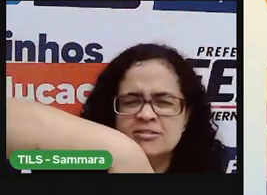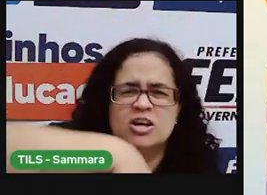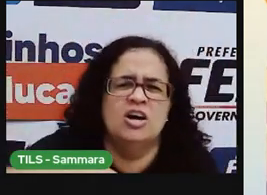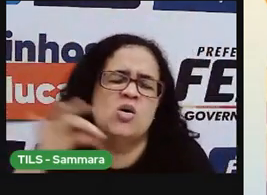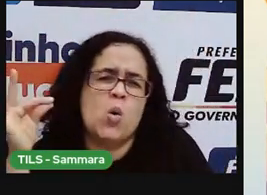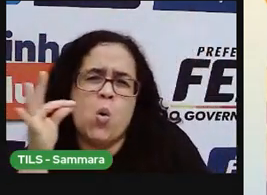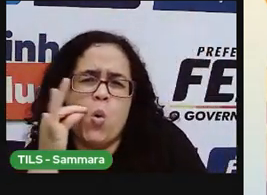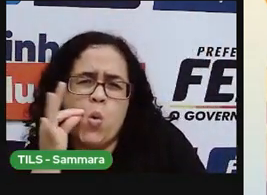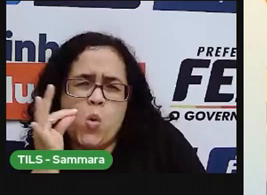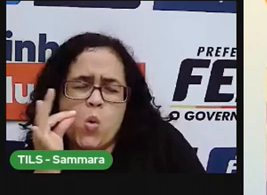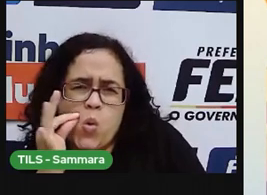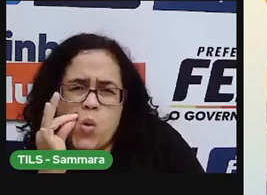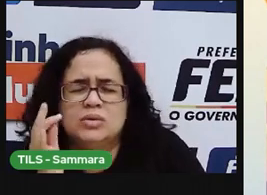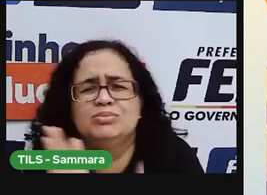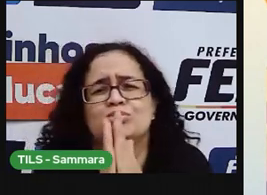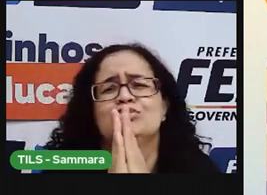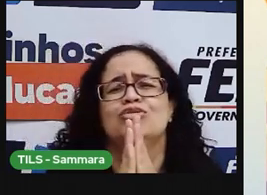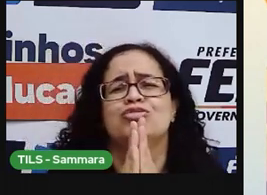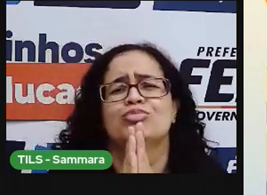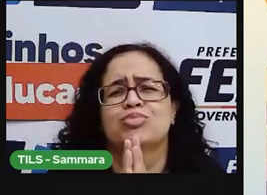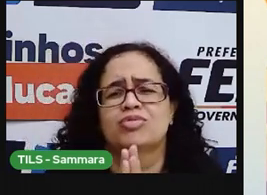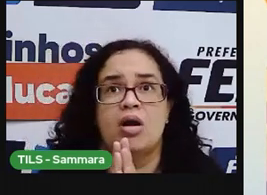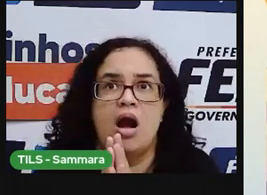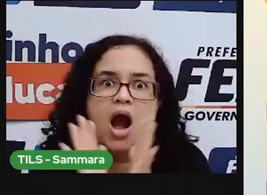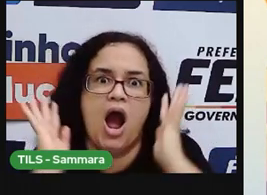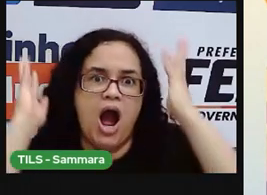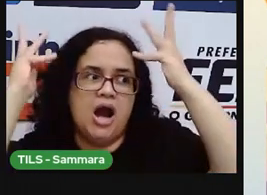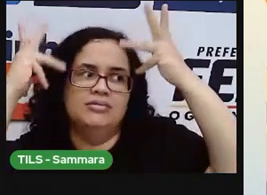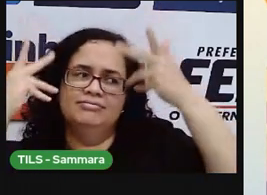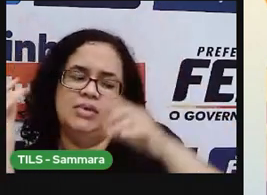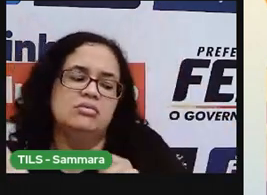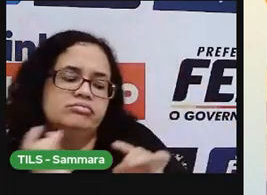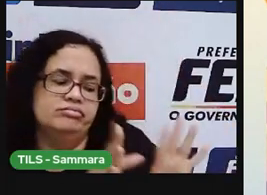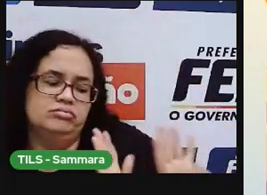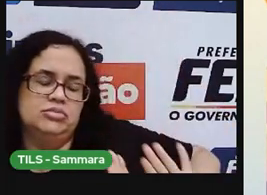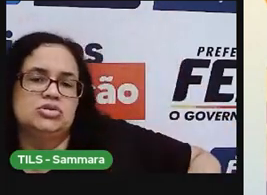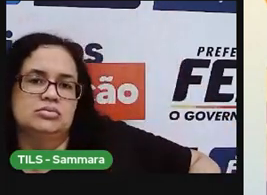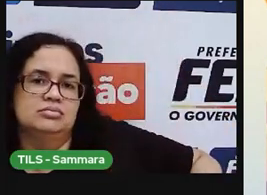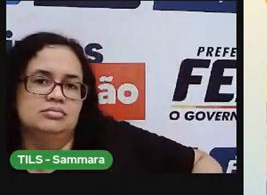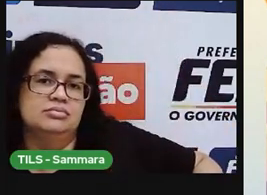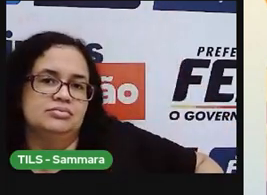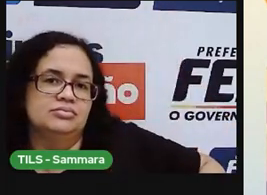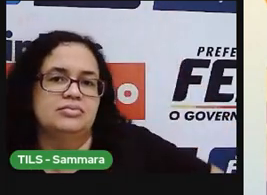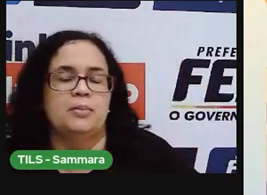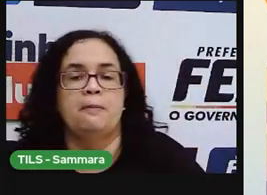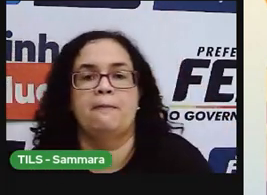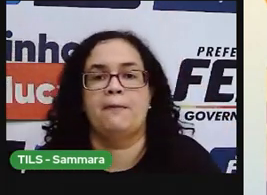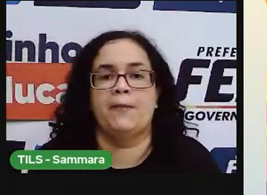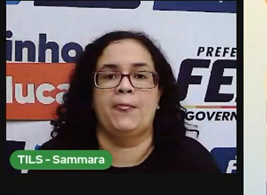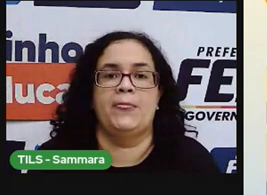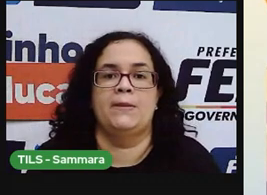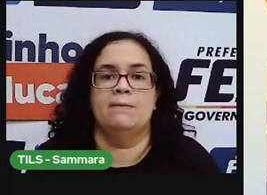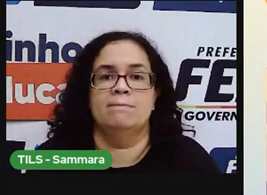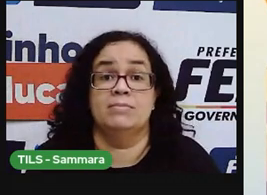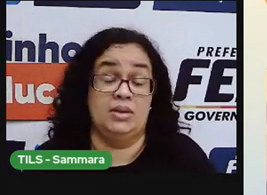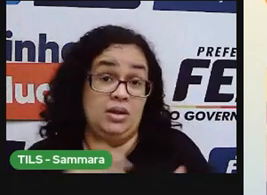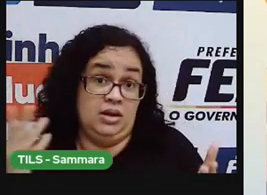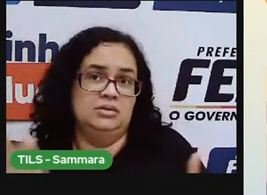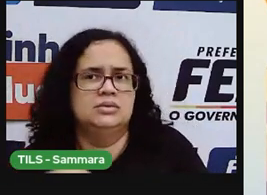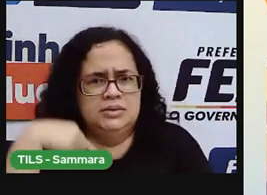Tanto o ratinho pediu e implorou, que o leão desistiu de esmagá-lo e deixou que fosse um banco.